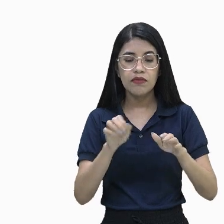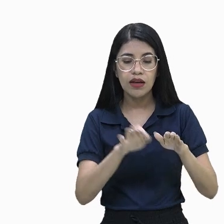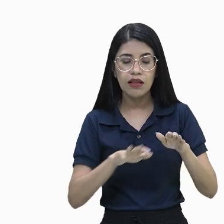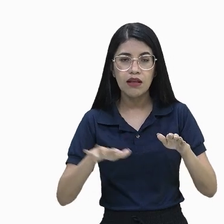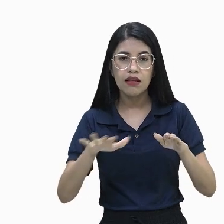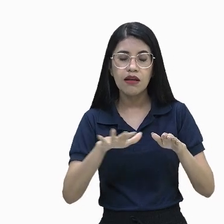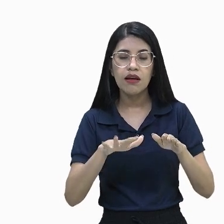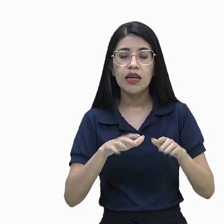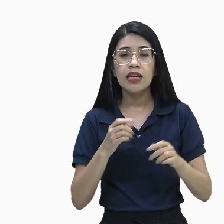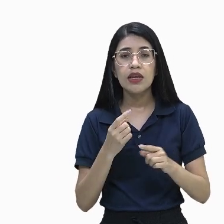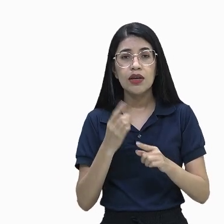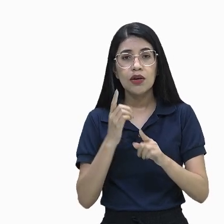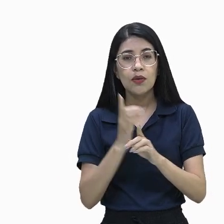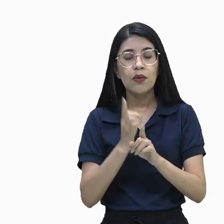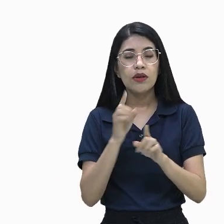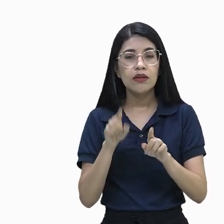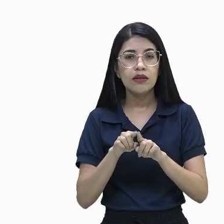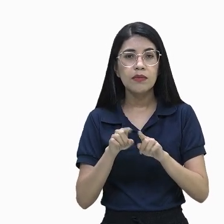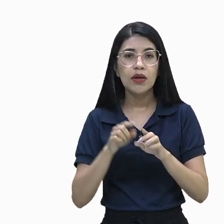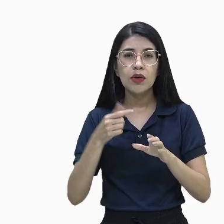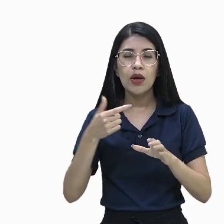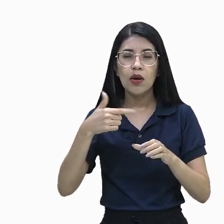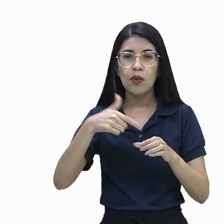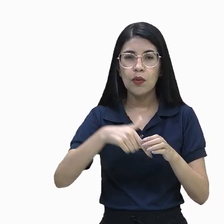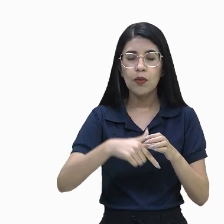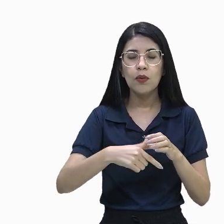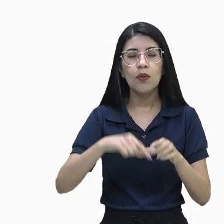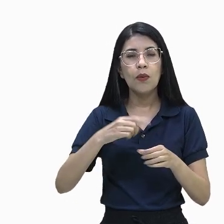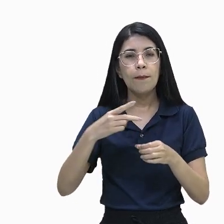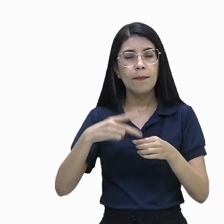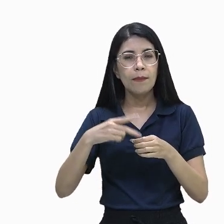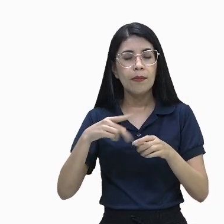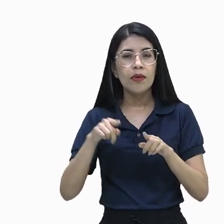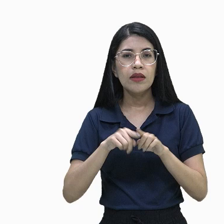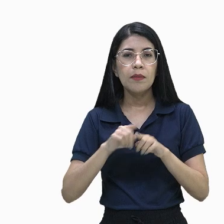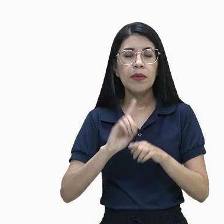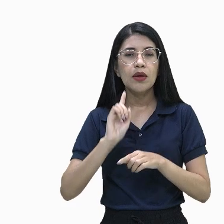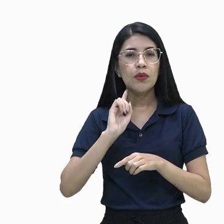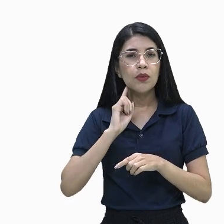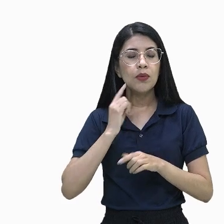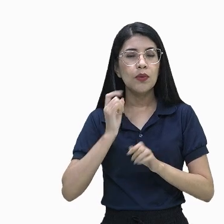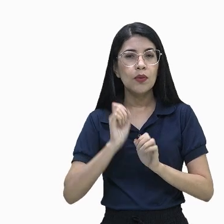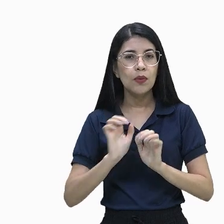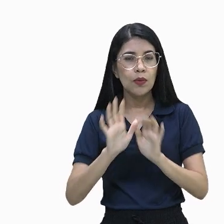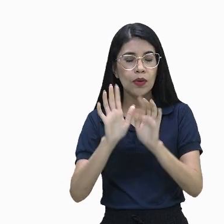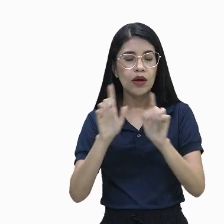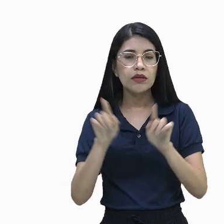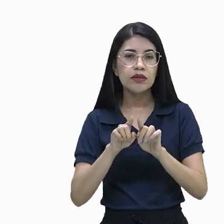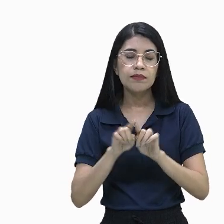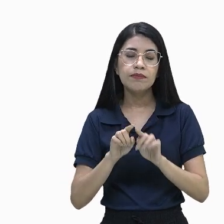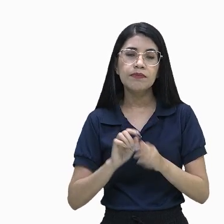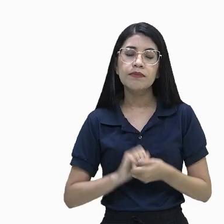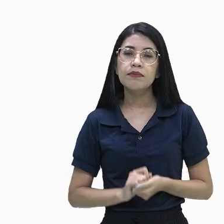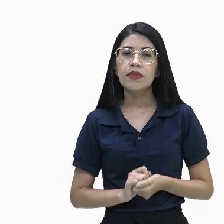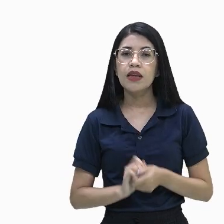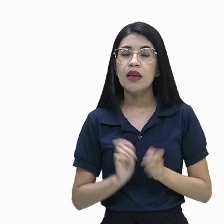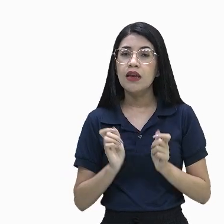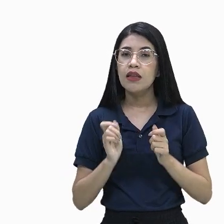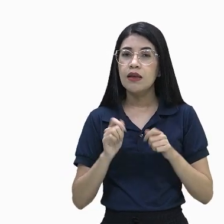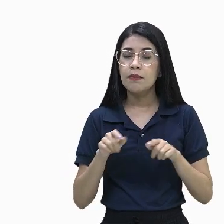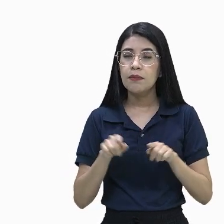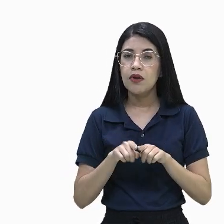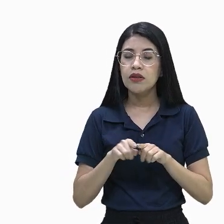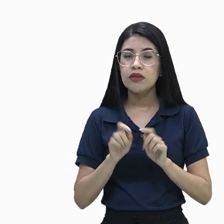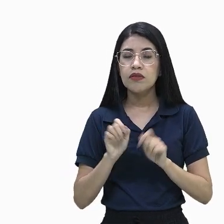do petróleo, do gás natural, e também uma importância dessa área, né, dessa plataforma continental, para as